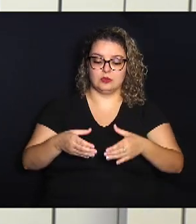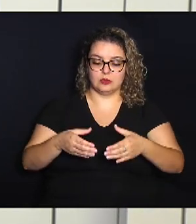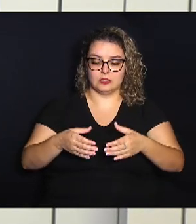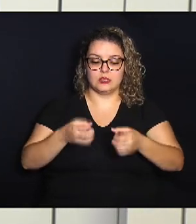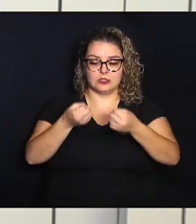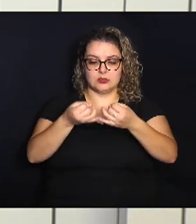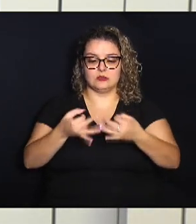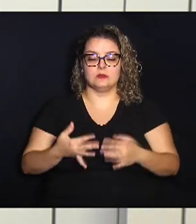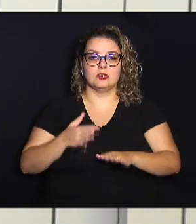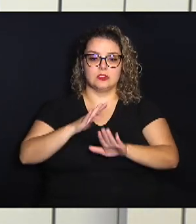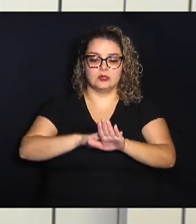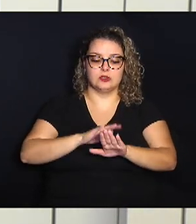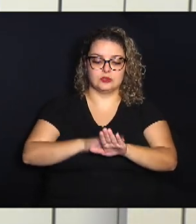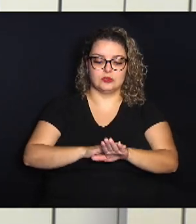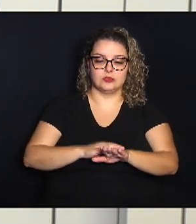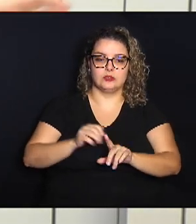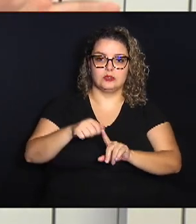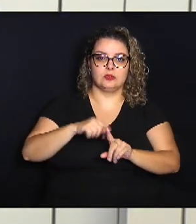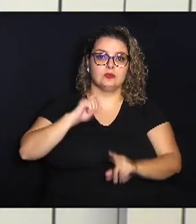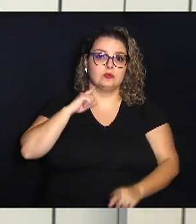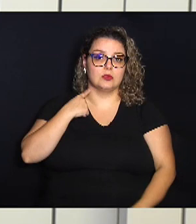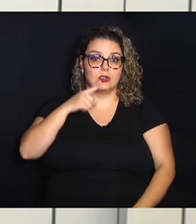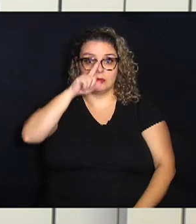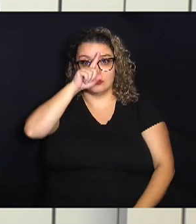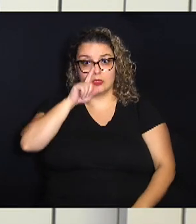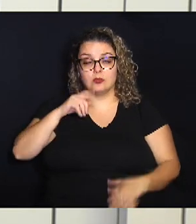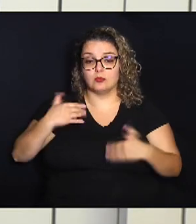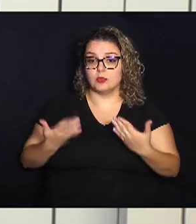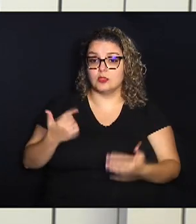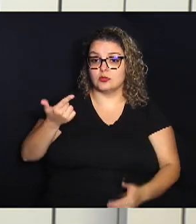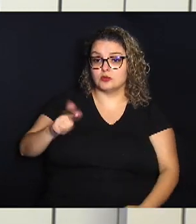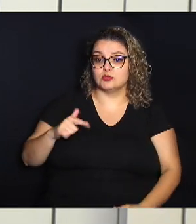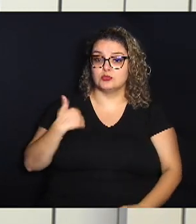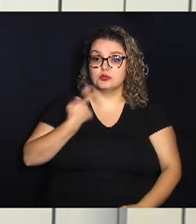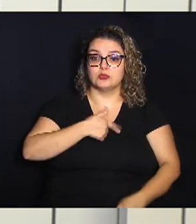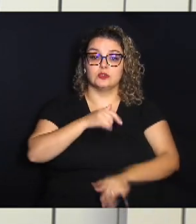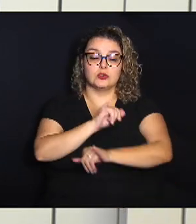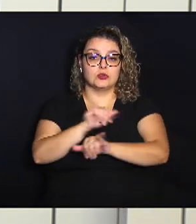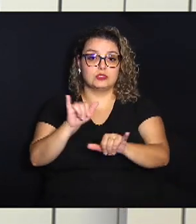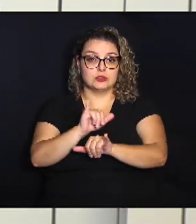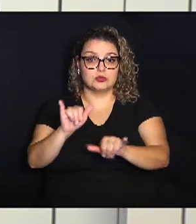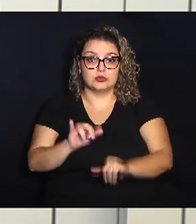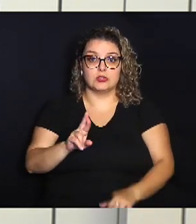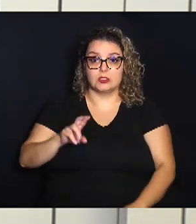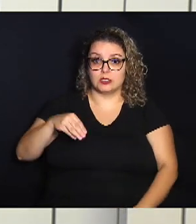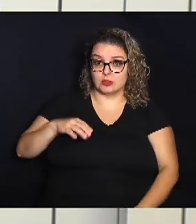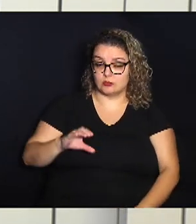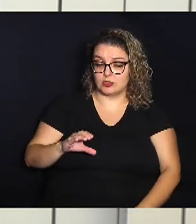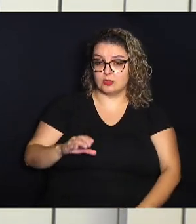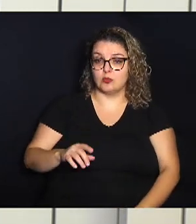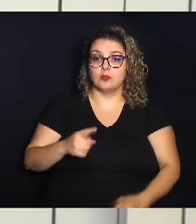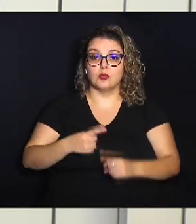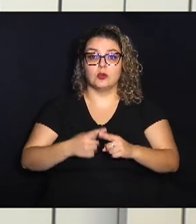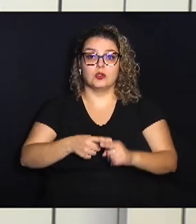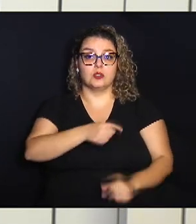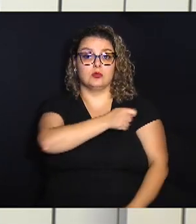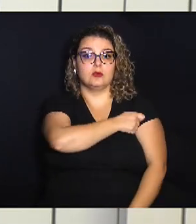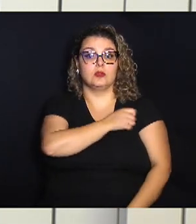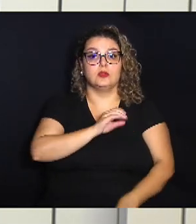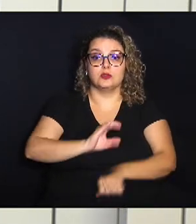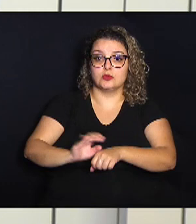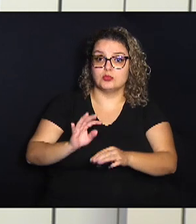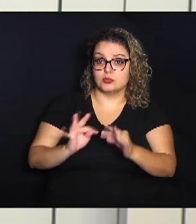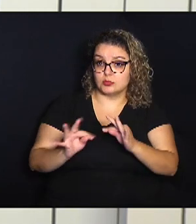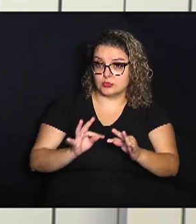as ações do Maio Amarelo. Bom, a gente segue aqui com as notícias da Metrópole, porque alunos do curso técnico